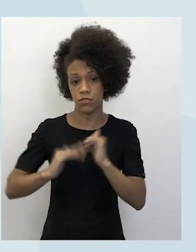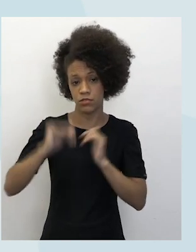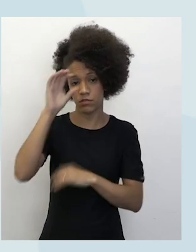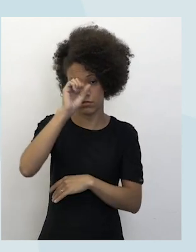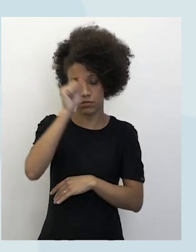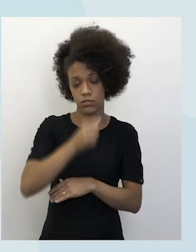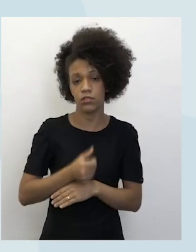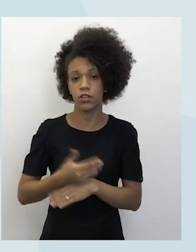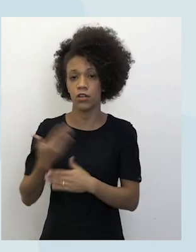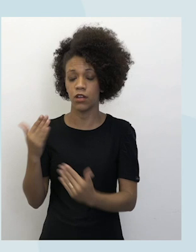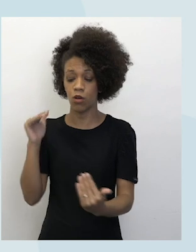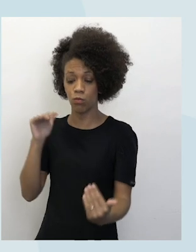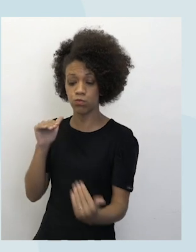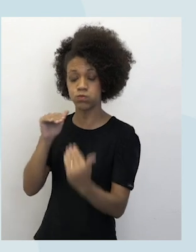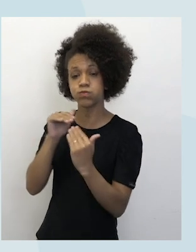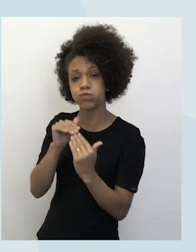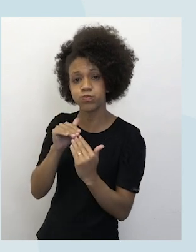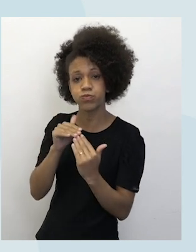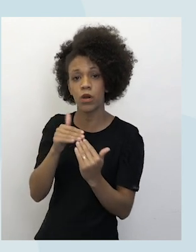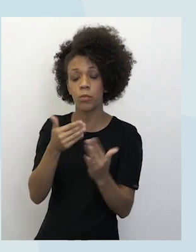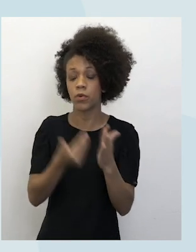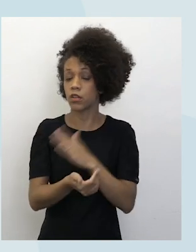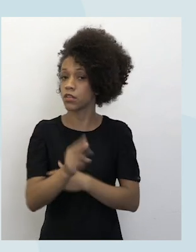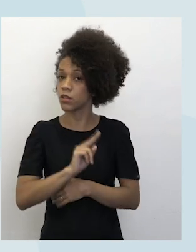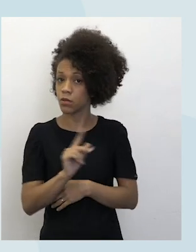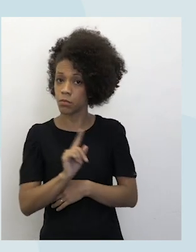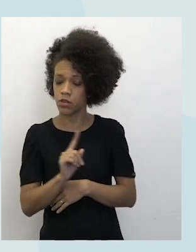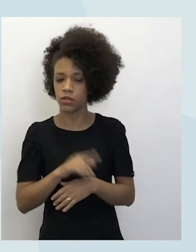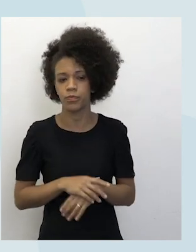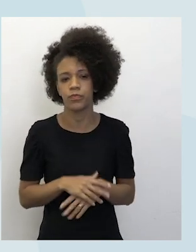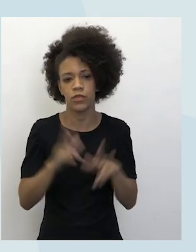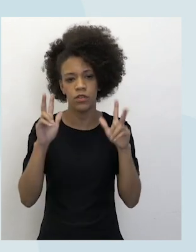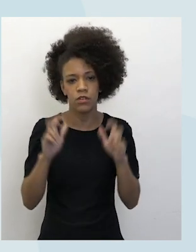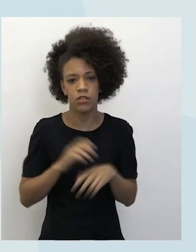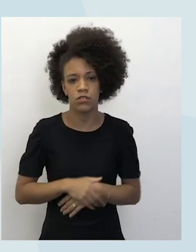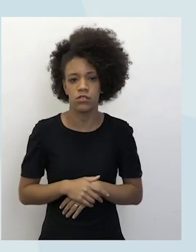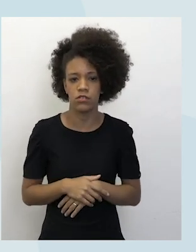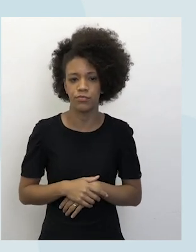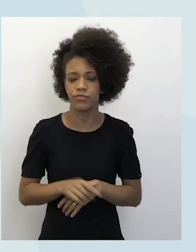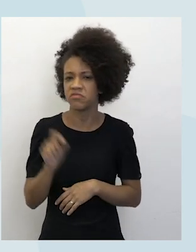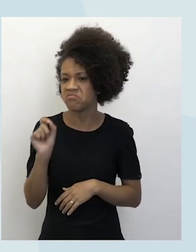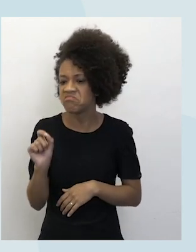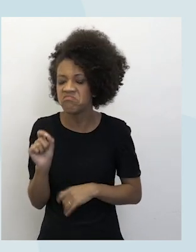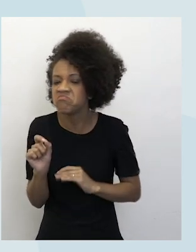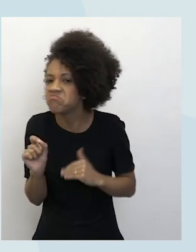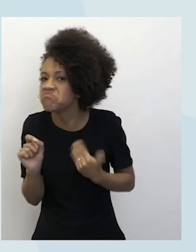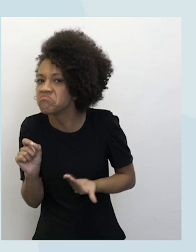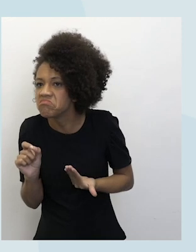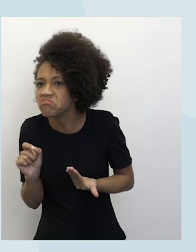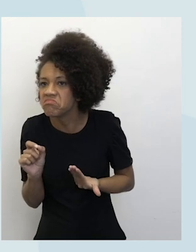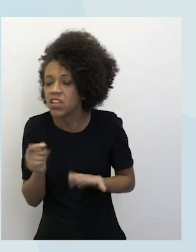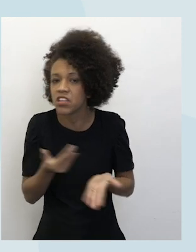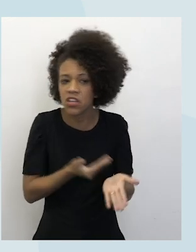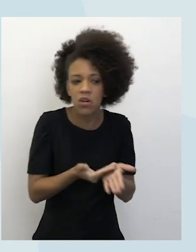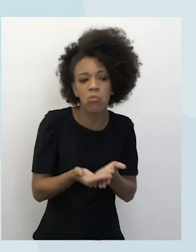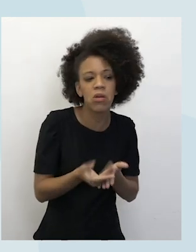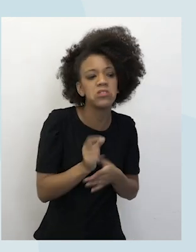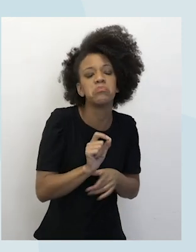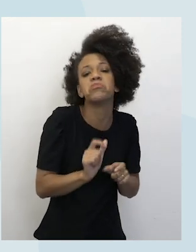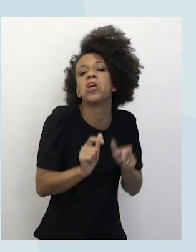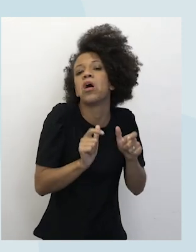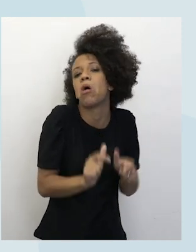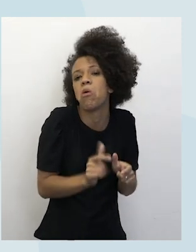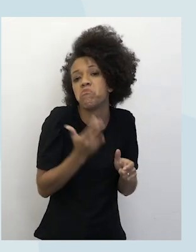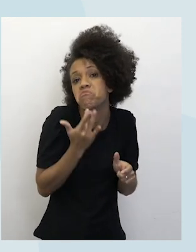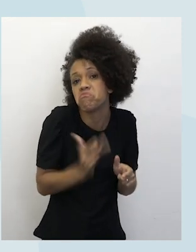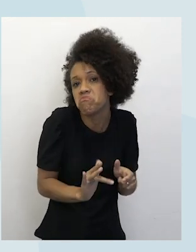para trás fazendo uma ponte com aprender sempre o título da aula um não sei que que dá se não sei onde professora não sei quem